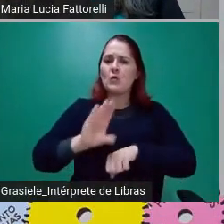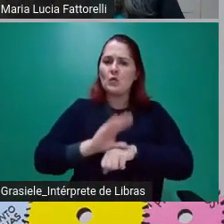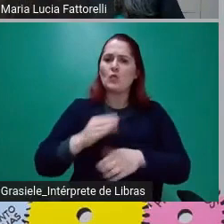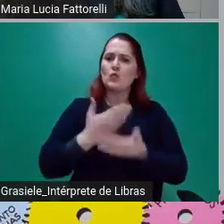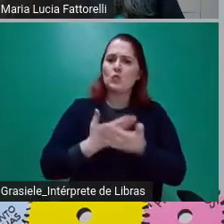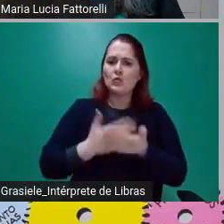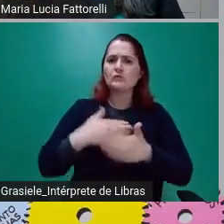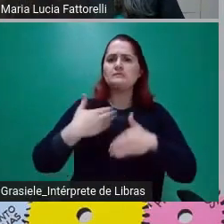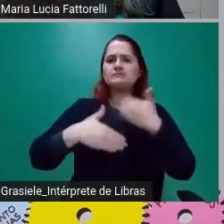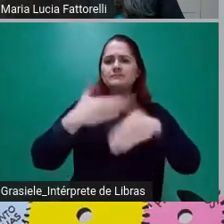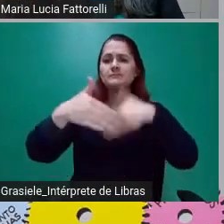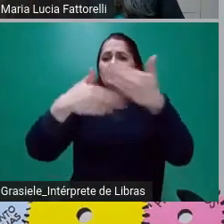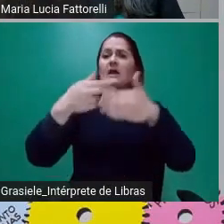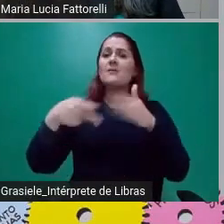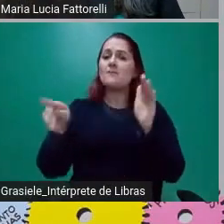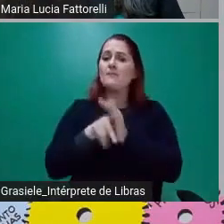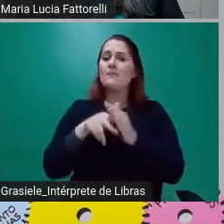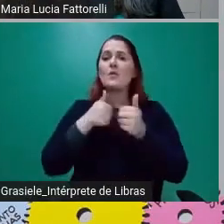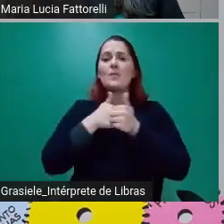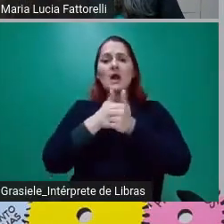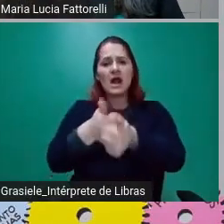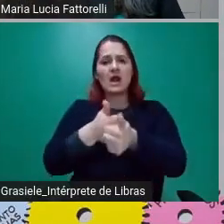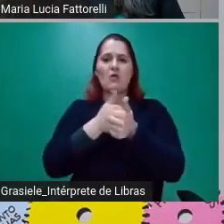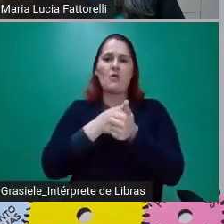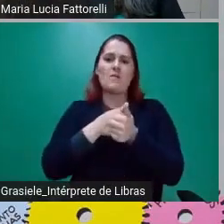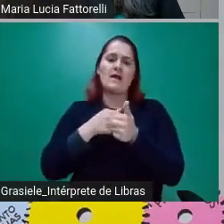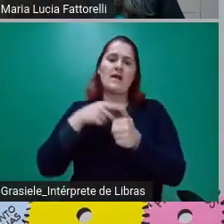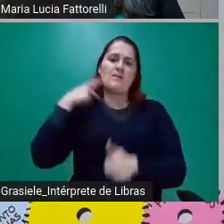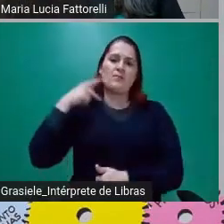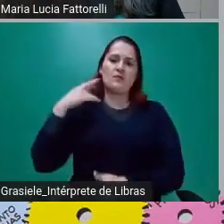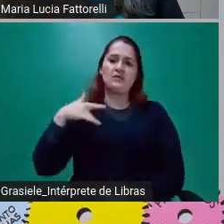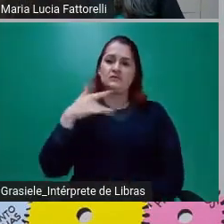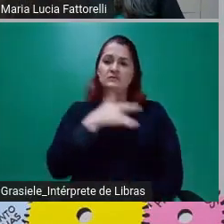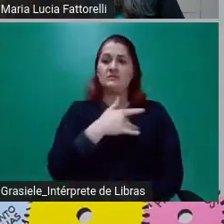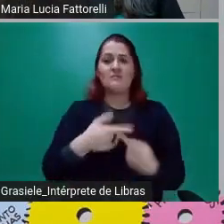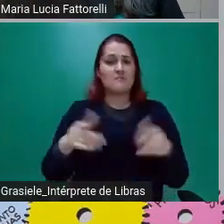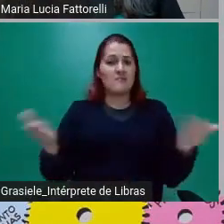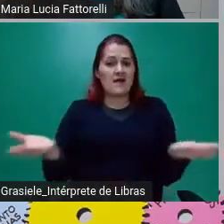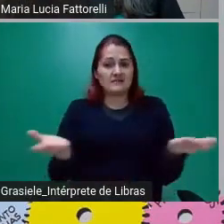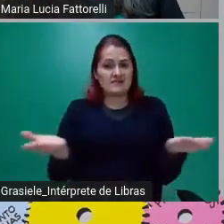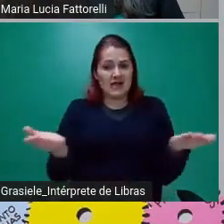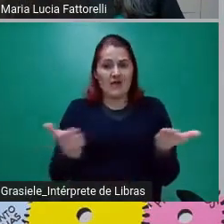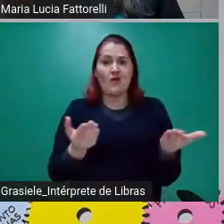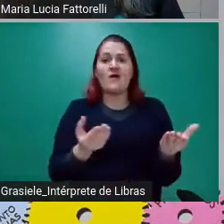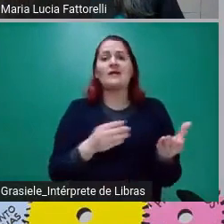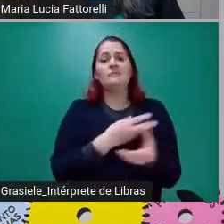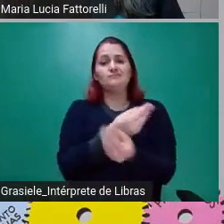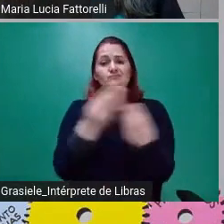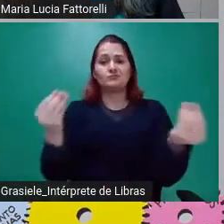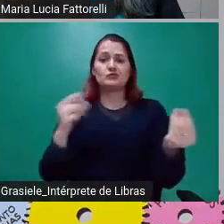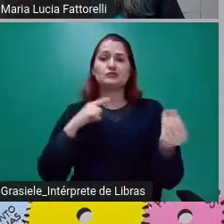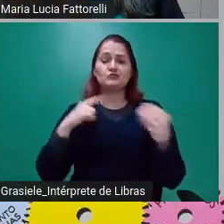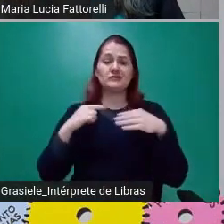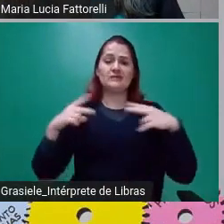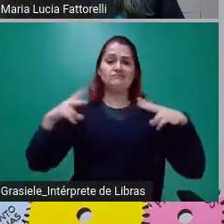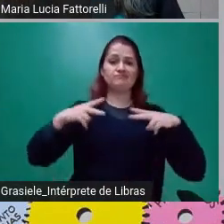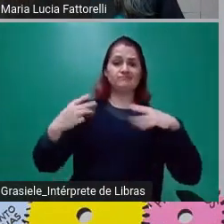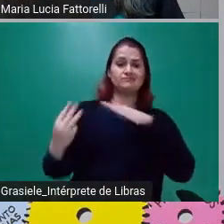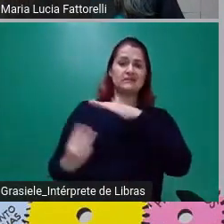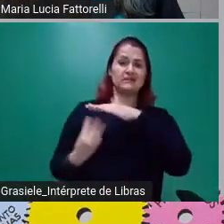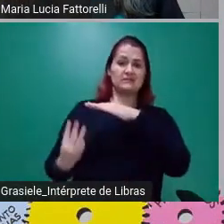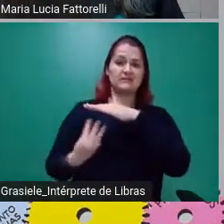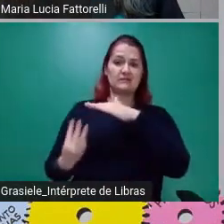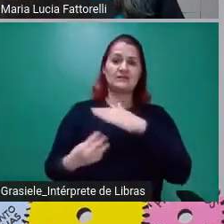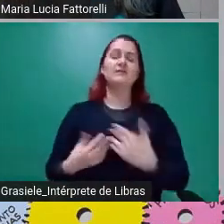saúde. Então, está tudo entregue na mão das organizações. Tudo não, mas a maioria, assim, avançou muito em